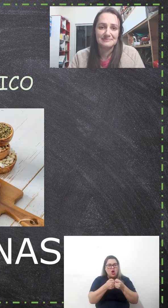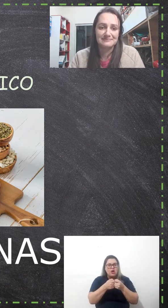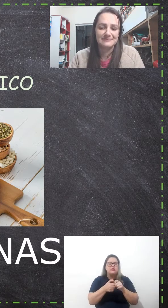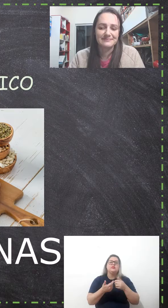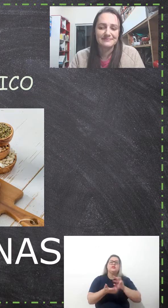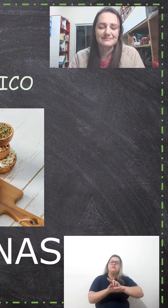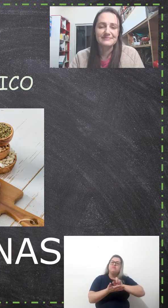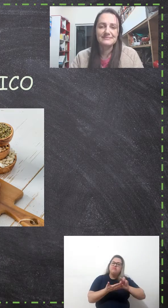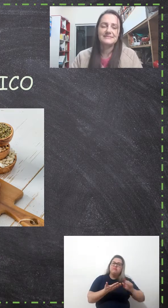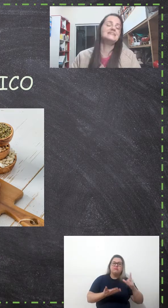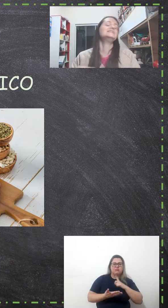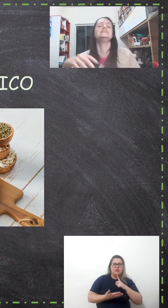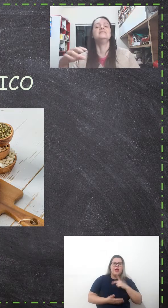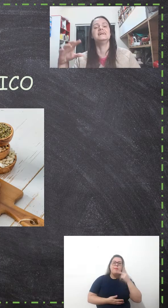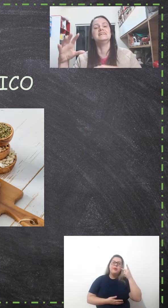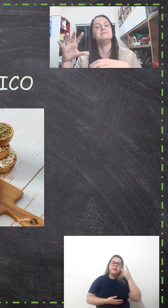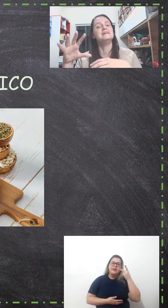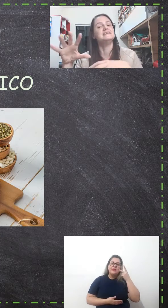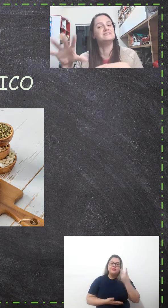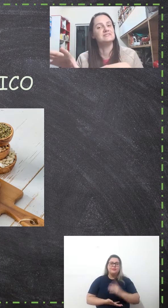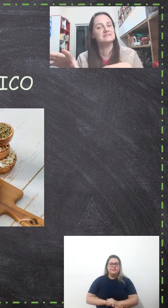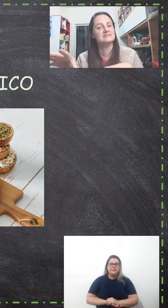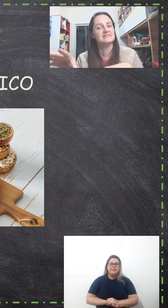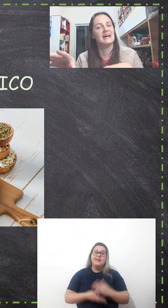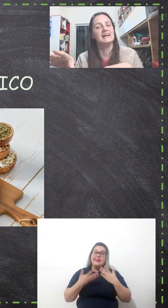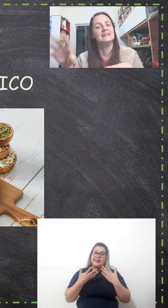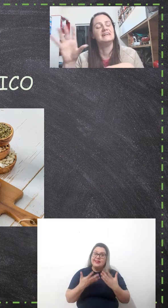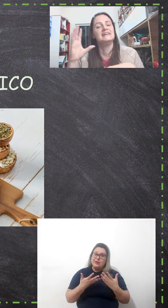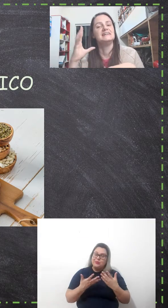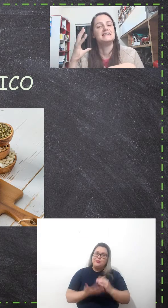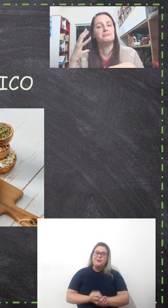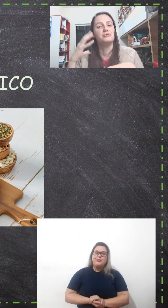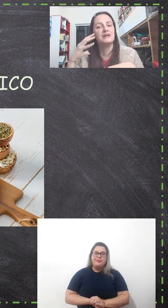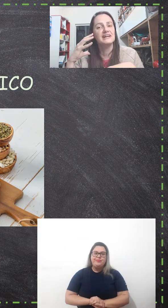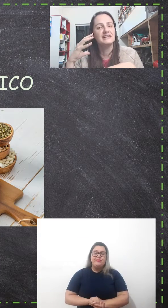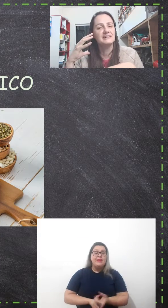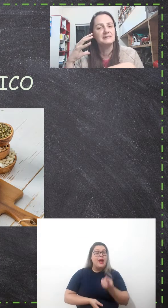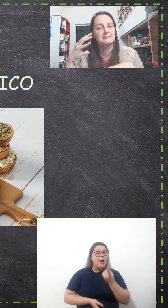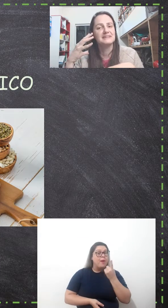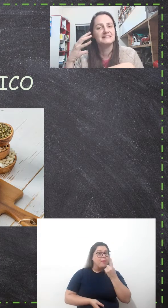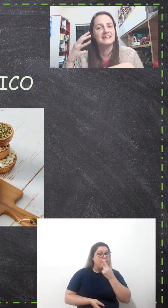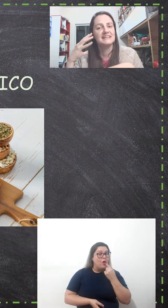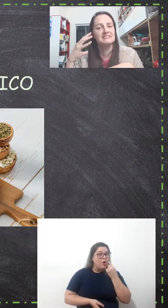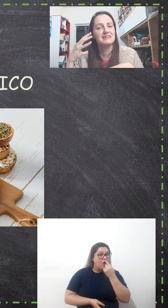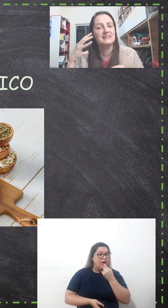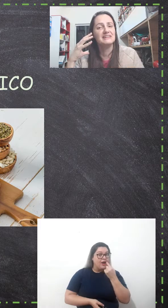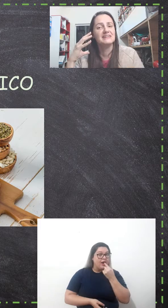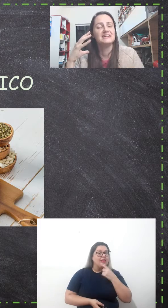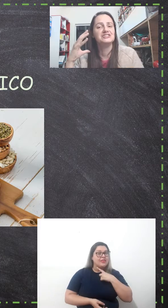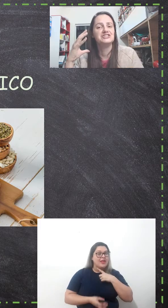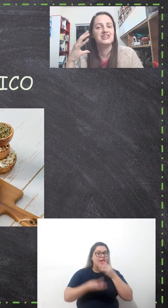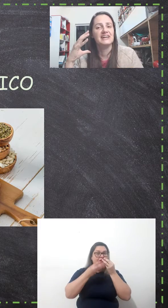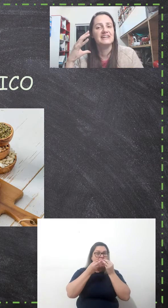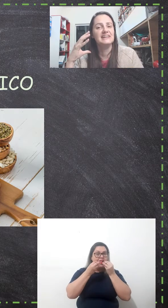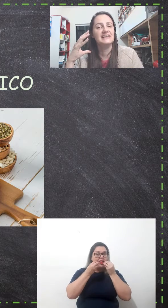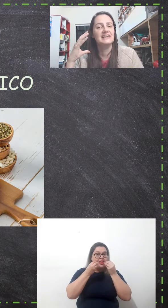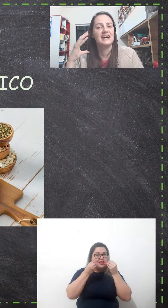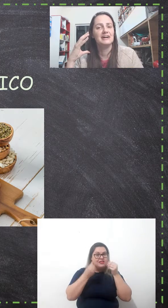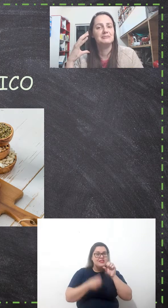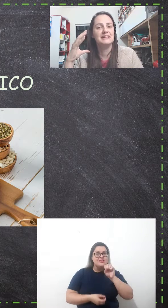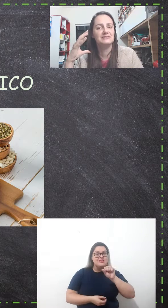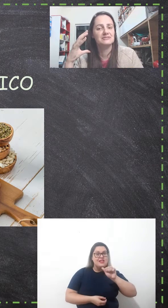proteína. Então, relembrando, tá? Na boca, pela saliva,